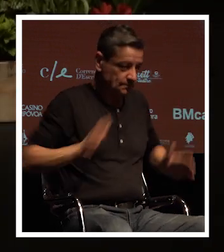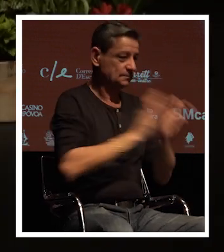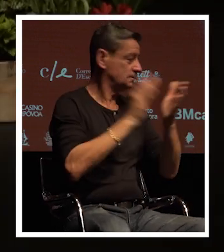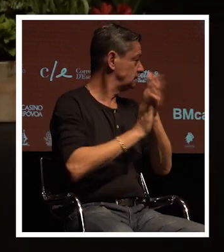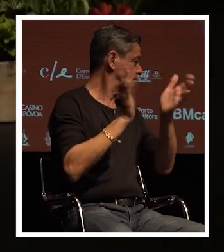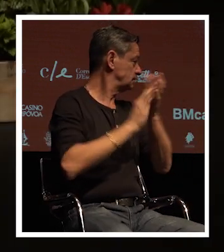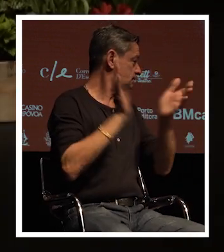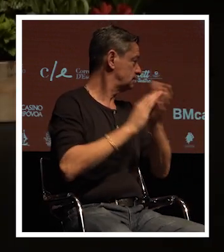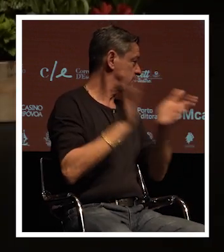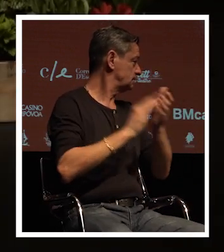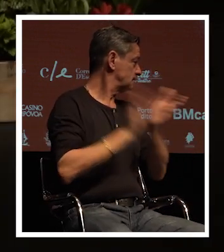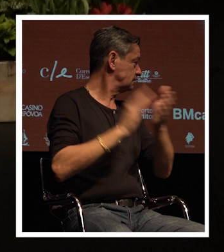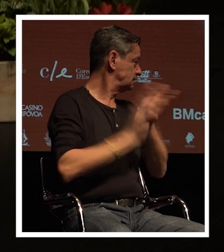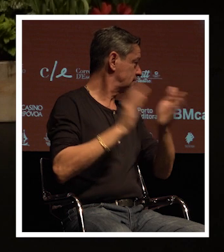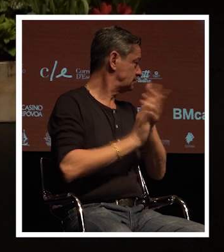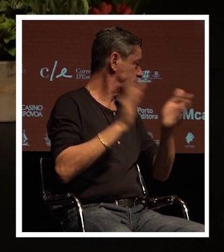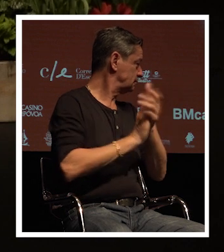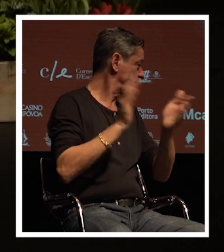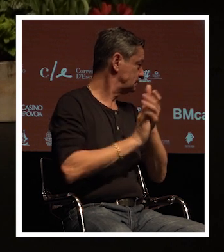originais Muito